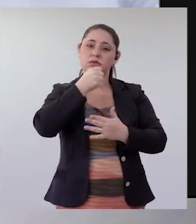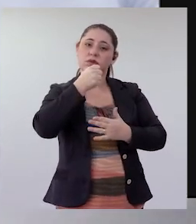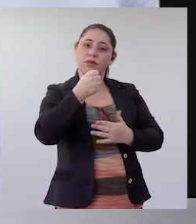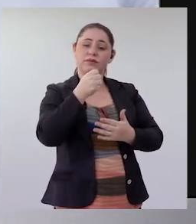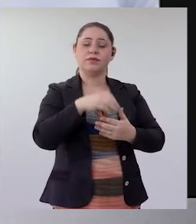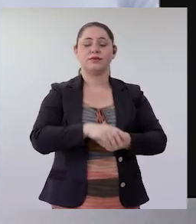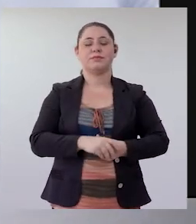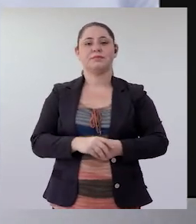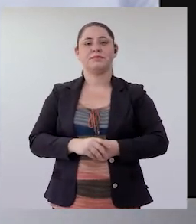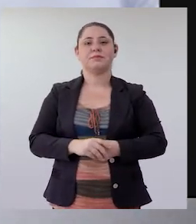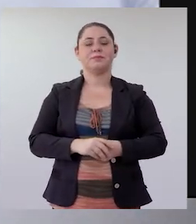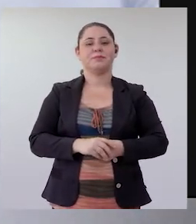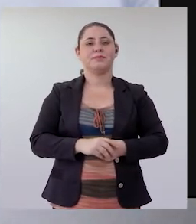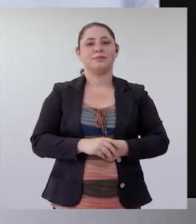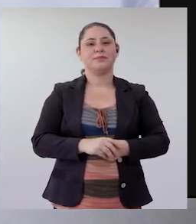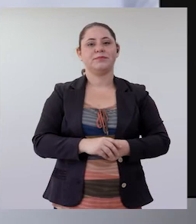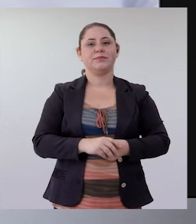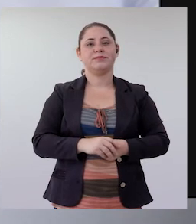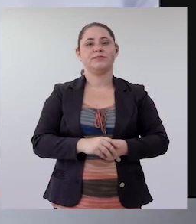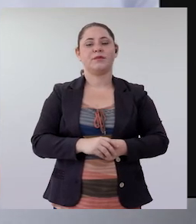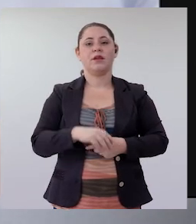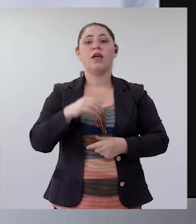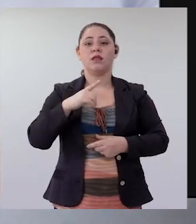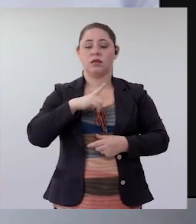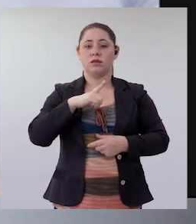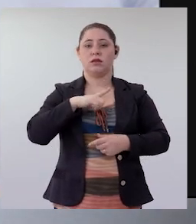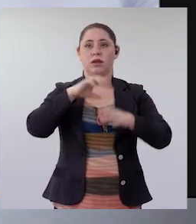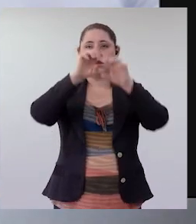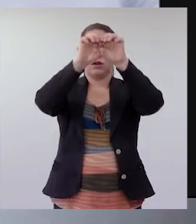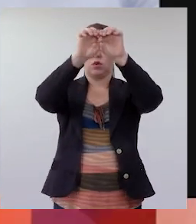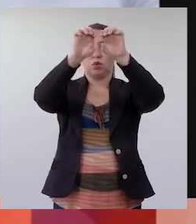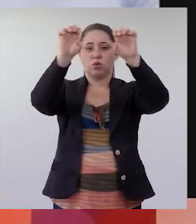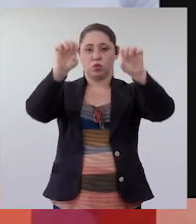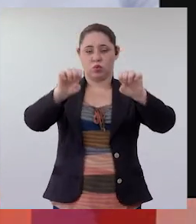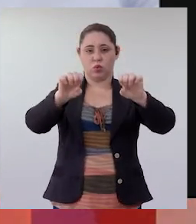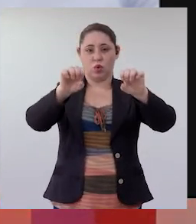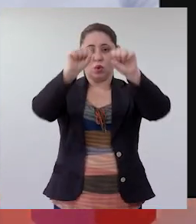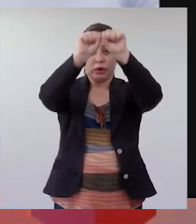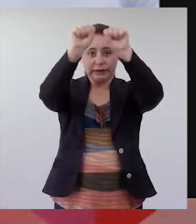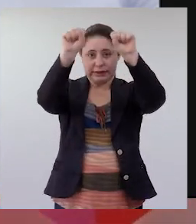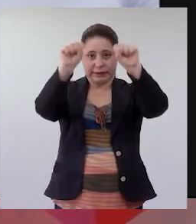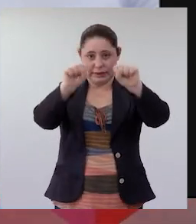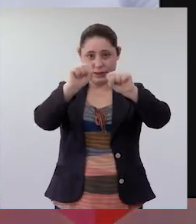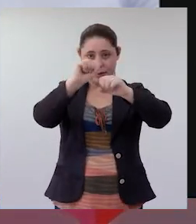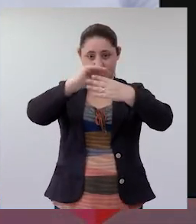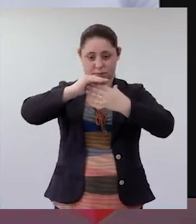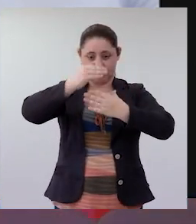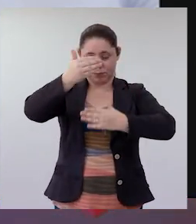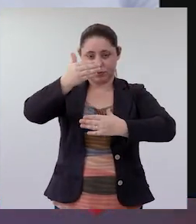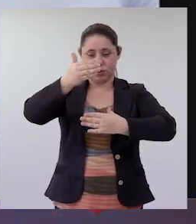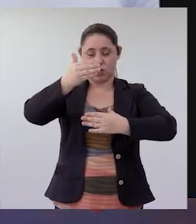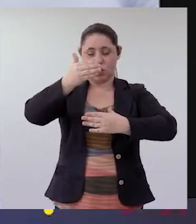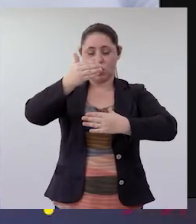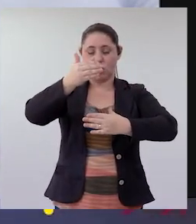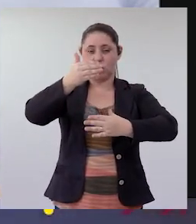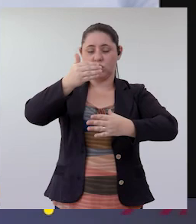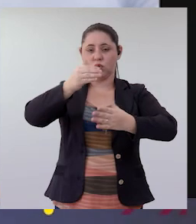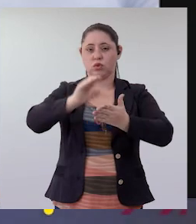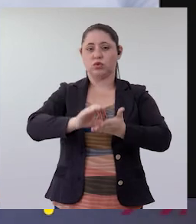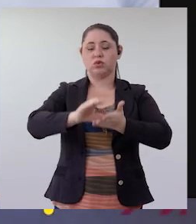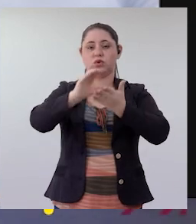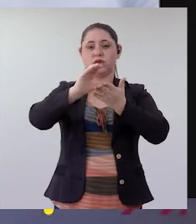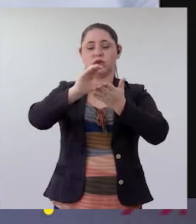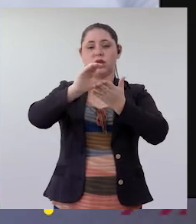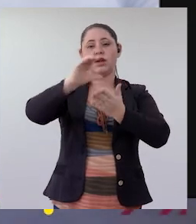essa entrevista, né? Então, tem uma plataforma que foi autorizada pelo Conselho Nacional de Justiça,